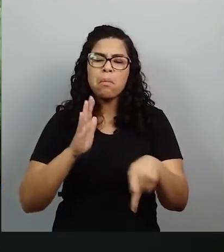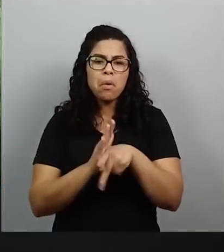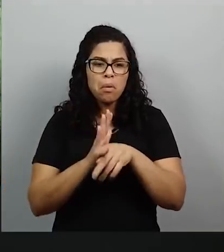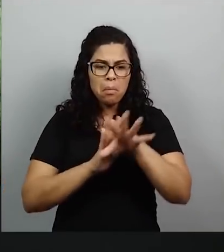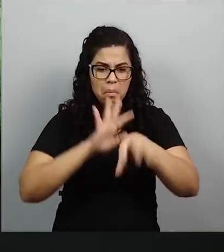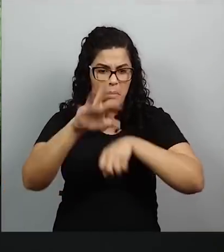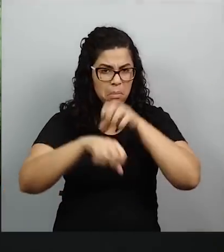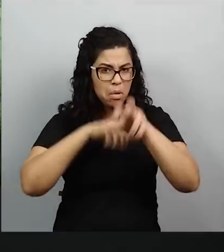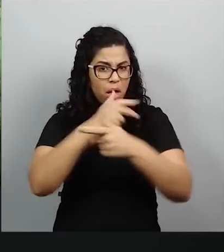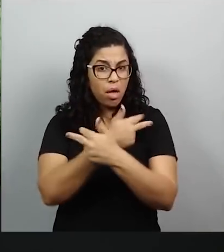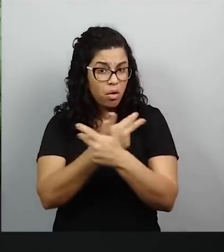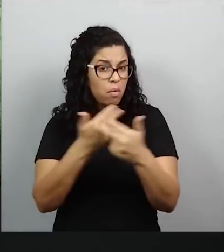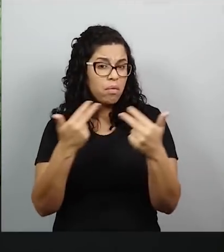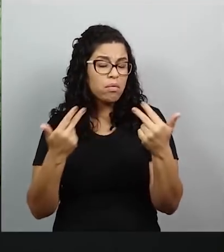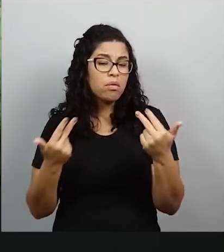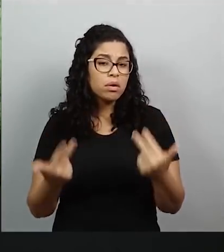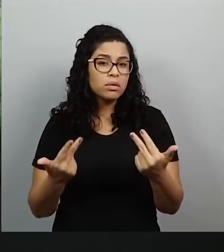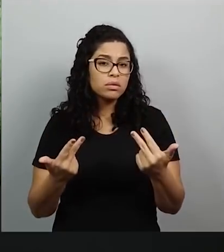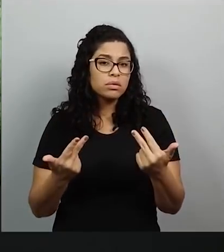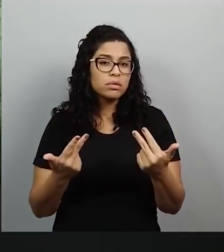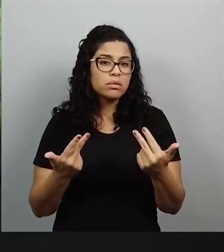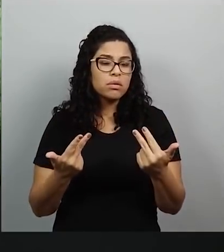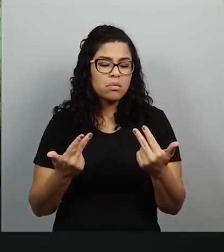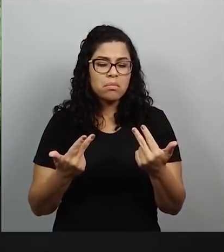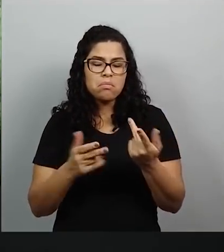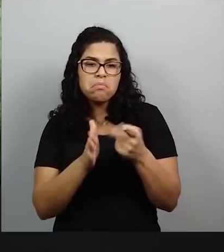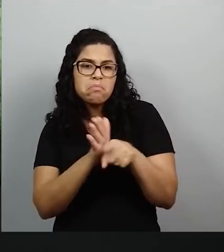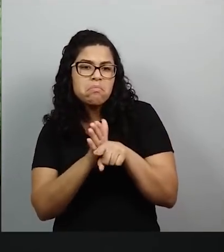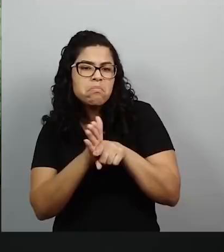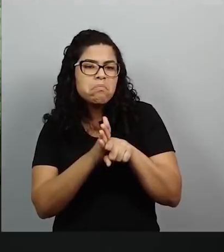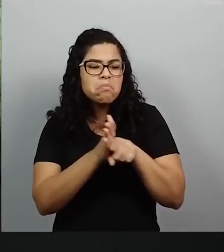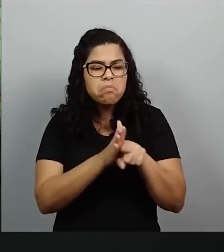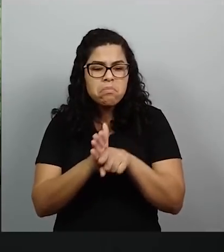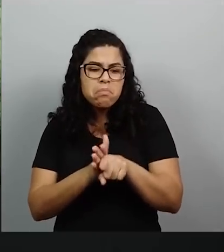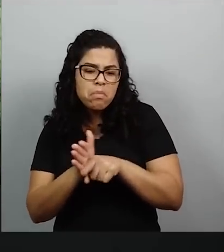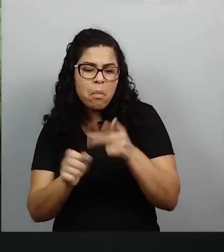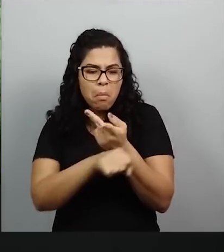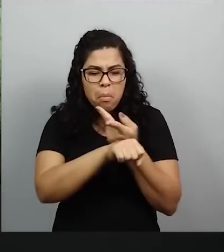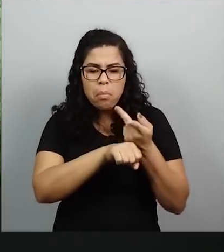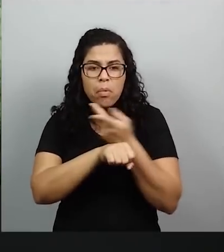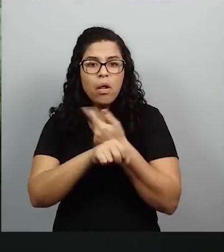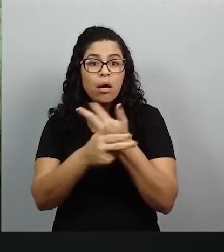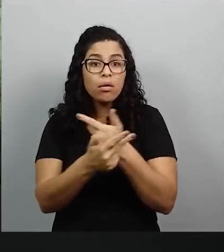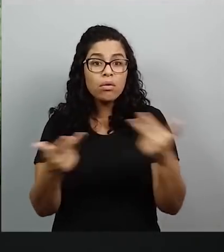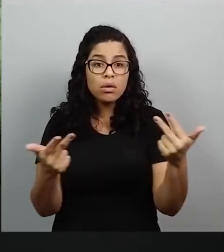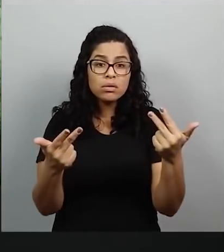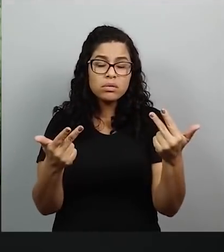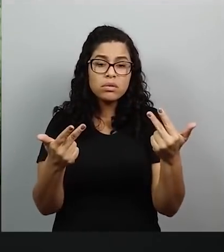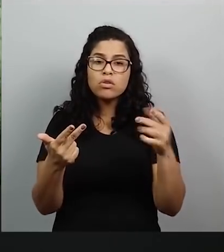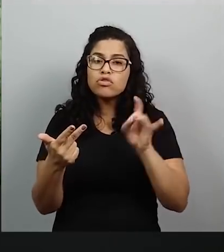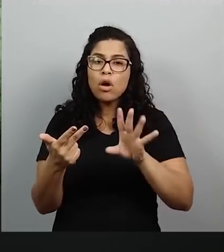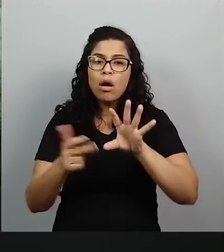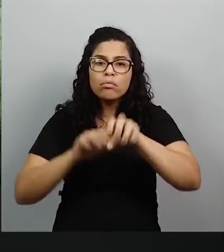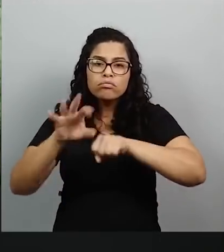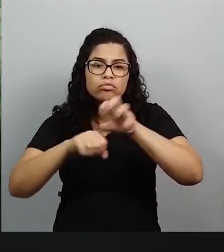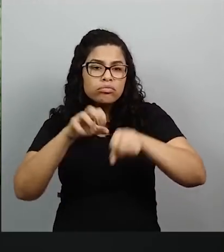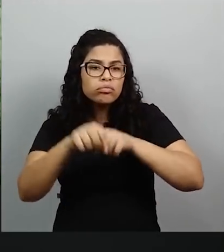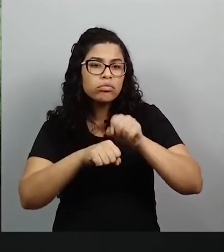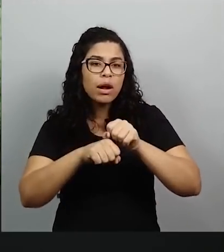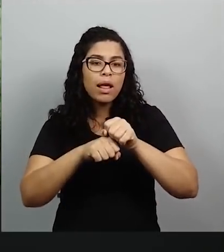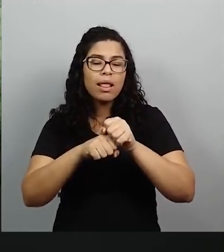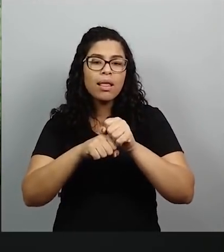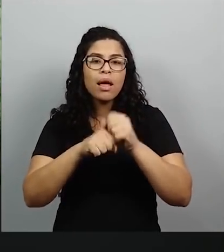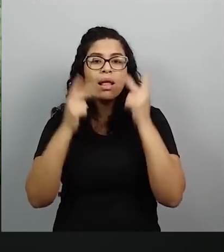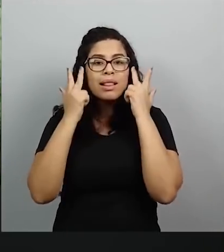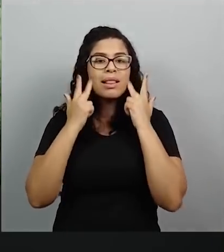de trazer justamente aqui expedições para o território da América Portuguesa, justamente para explorar os